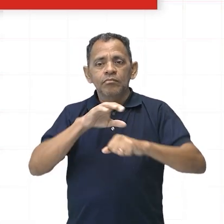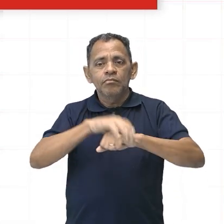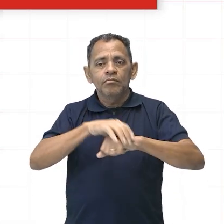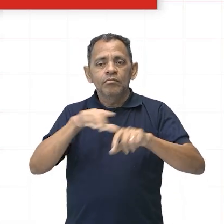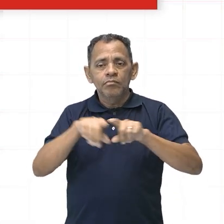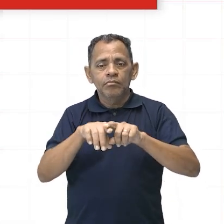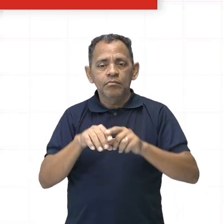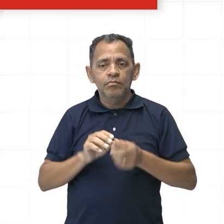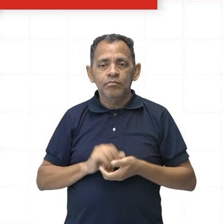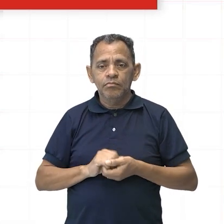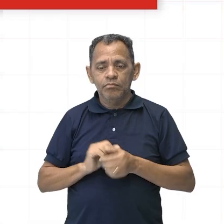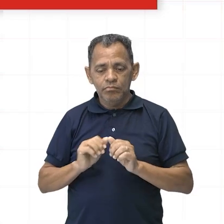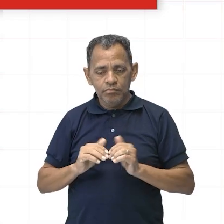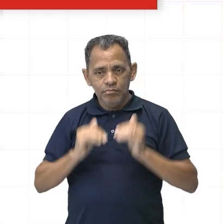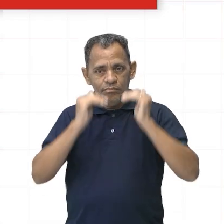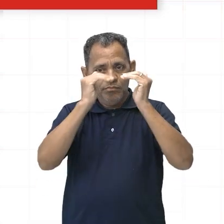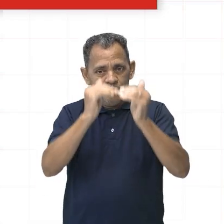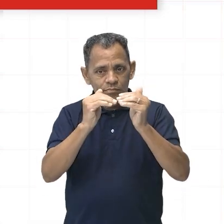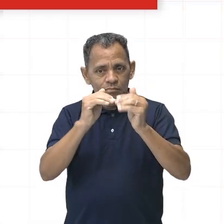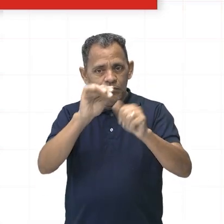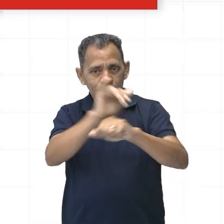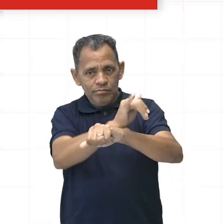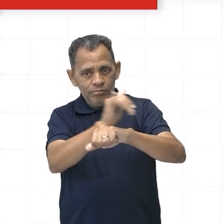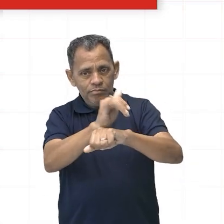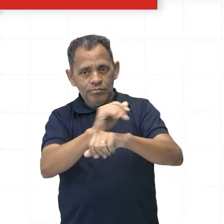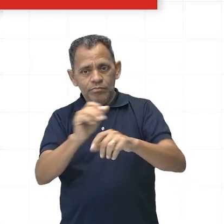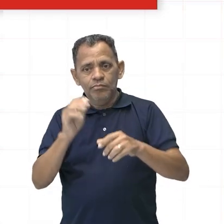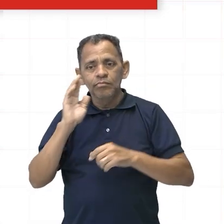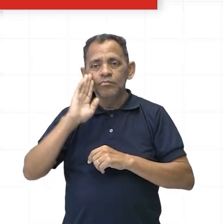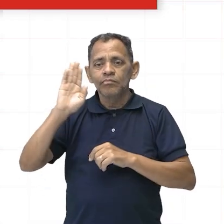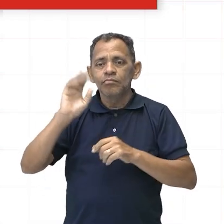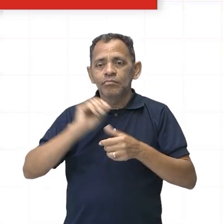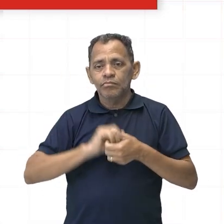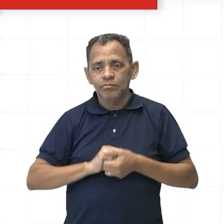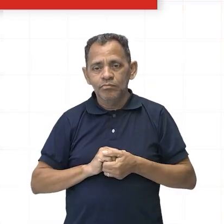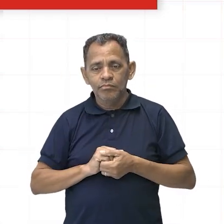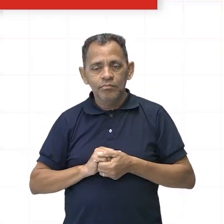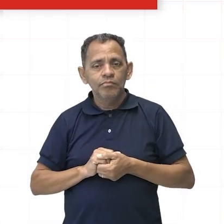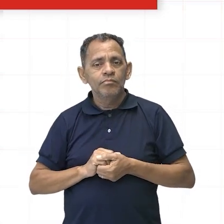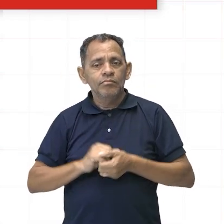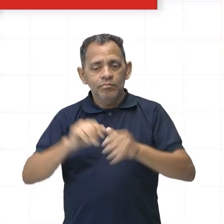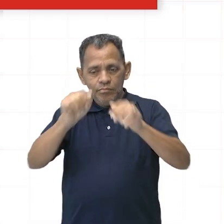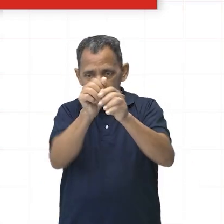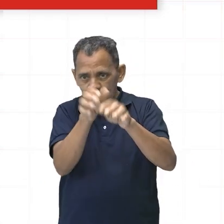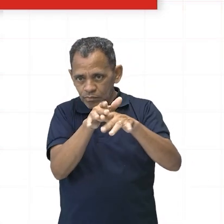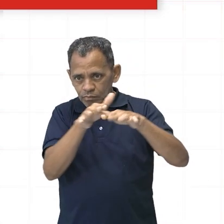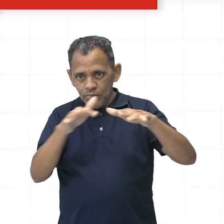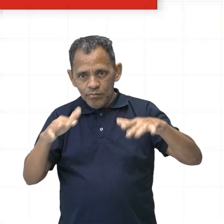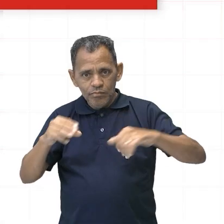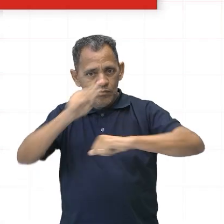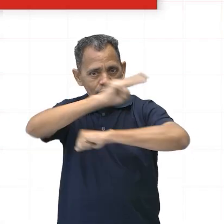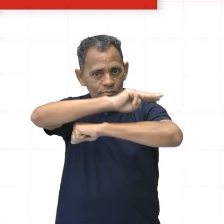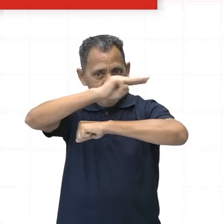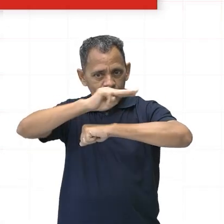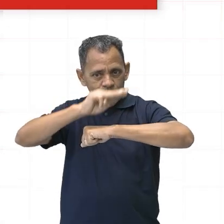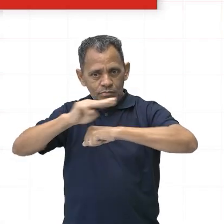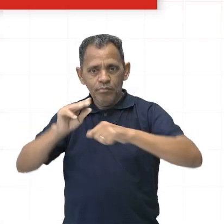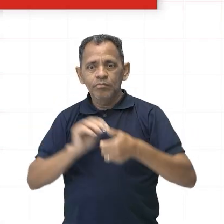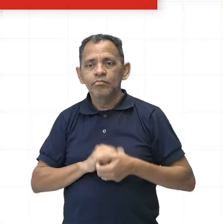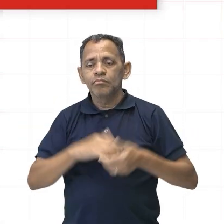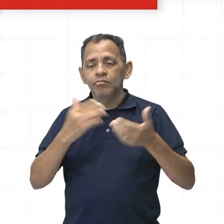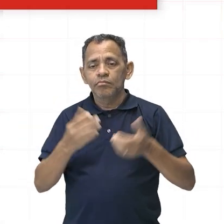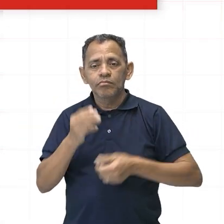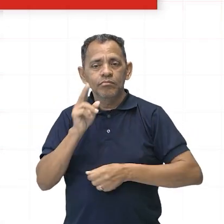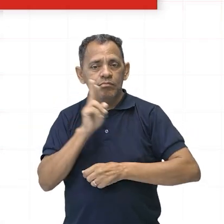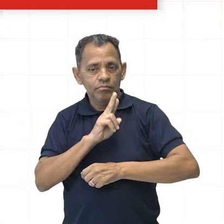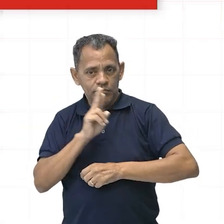uma posição estratégica, principalmente no mar Mediterrâneo. Então, a Rússia, ela acaba